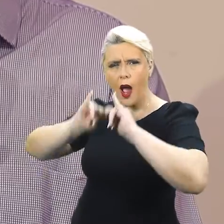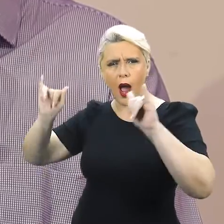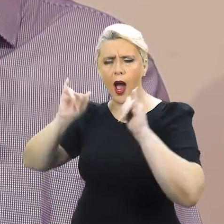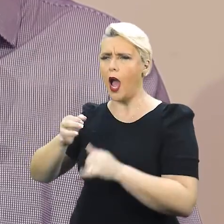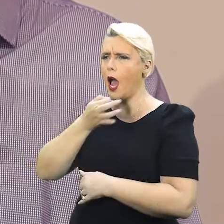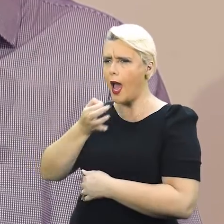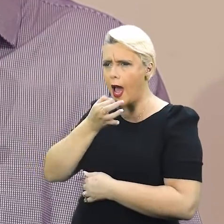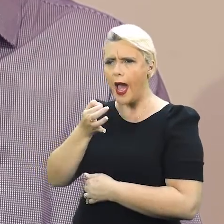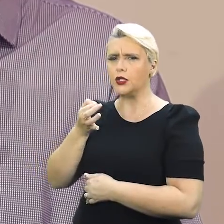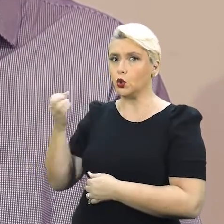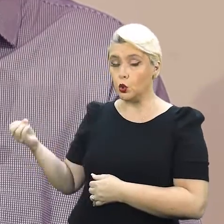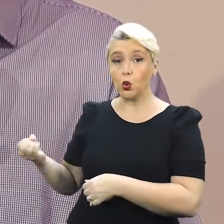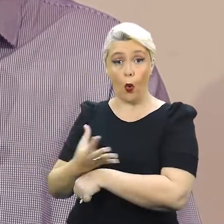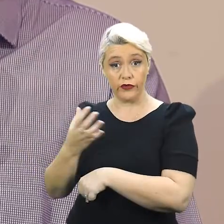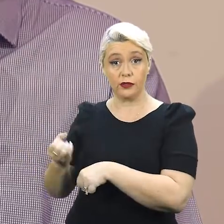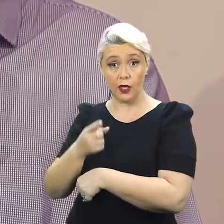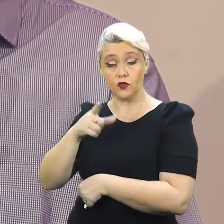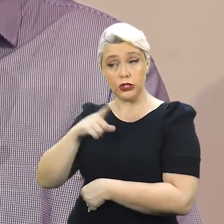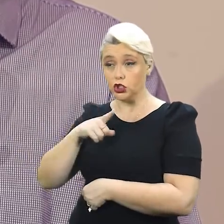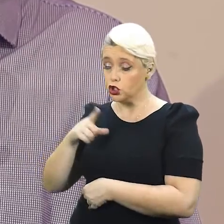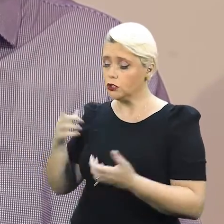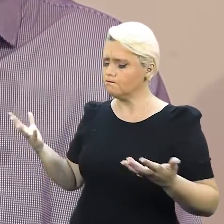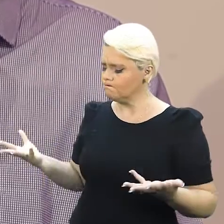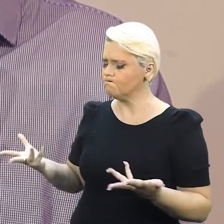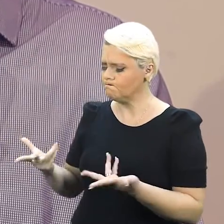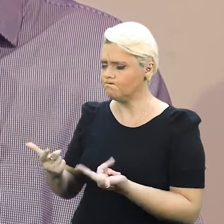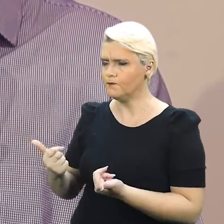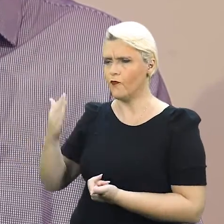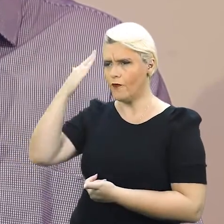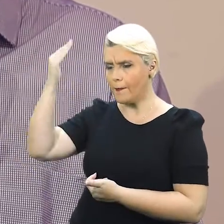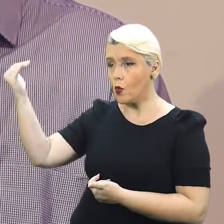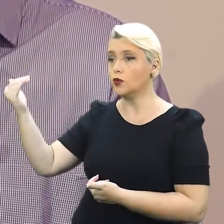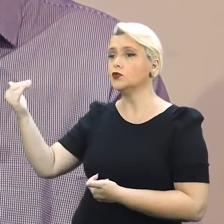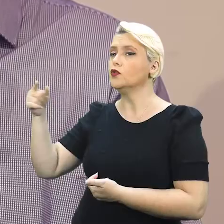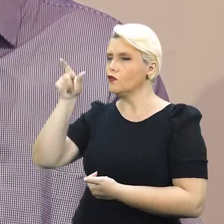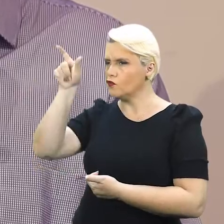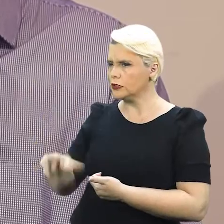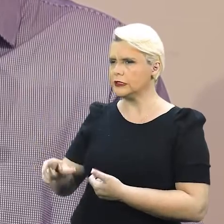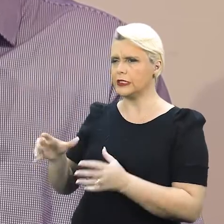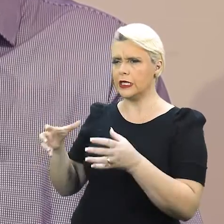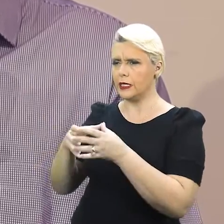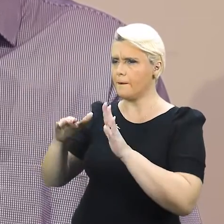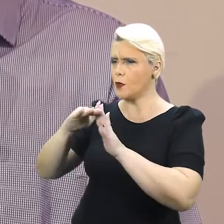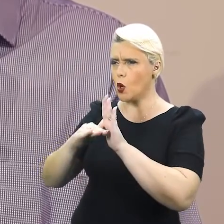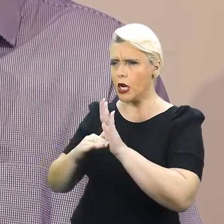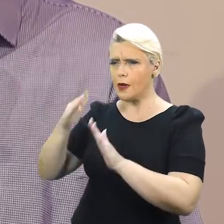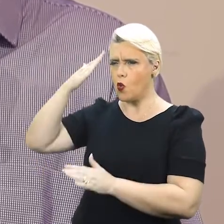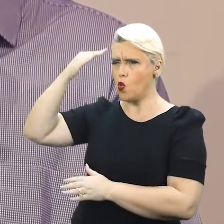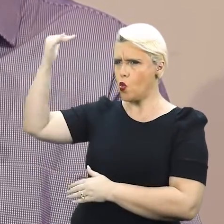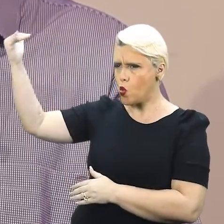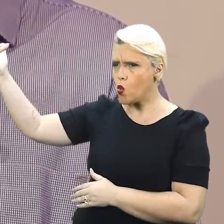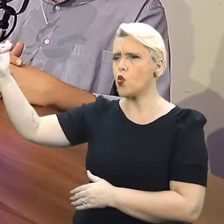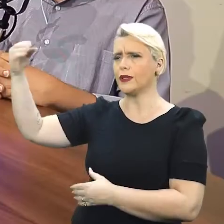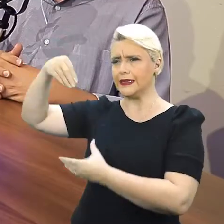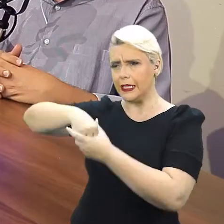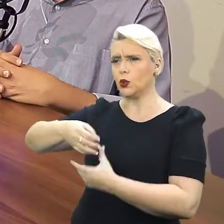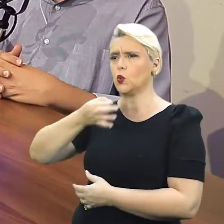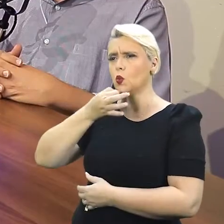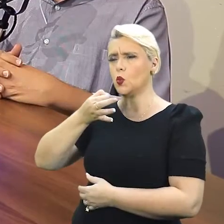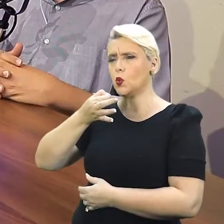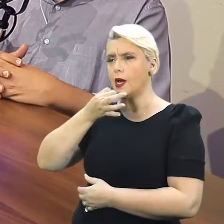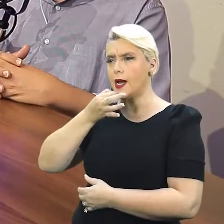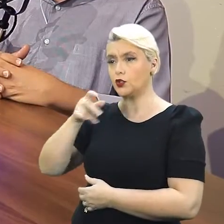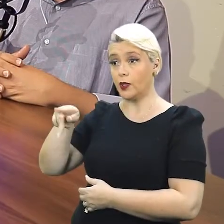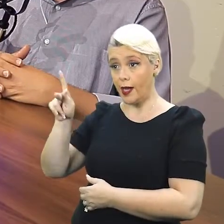De rádio era uma novidade, você tinha grandes anunciantes e foi um sucesso o seu trabalho na Rádio K,